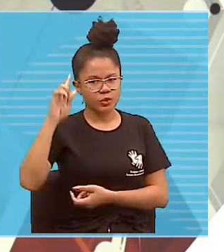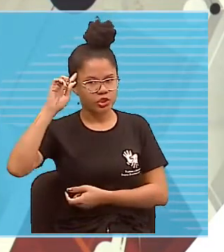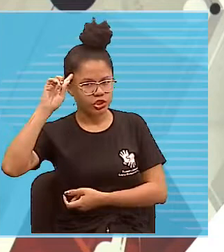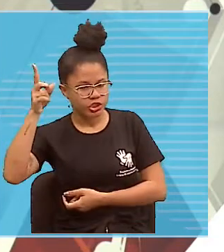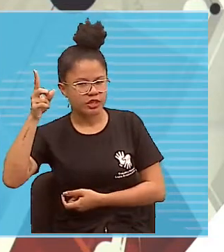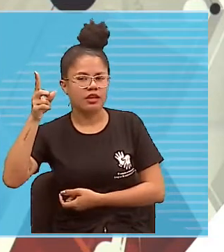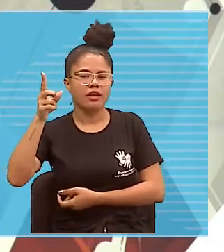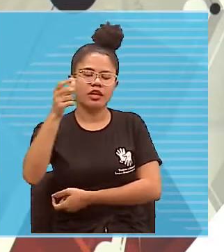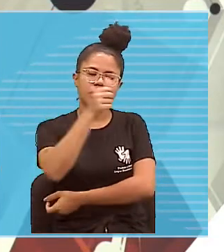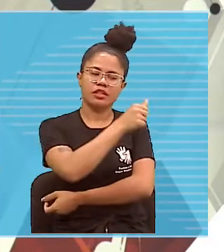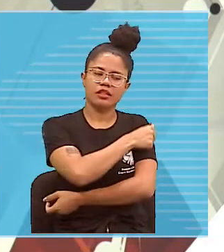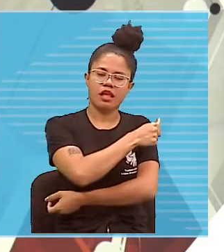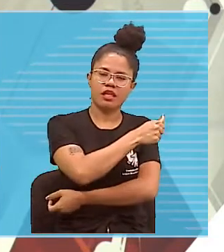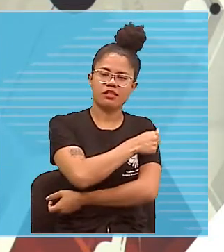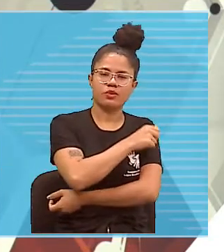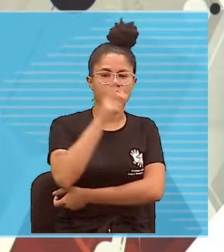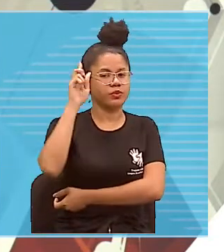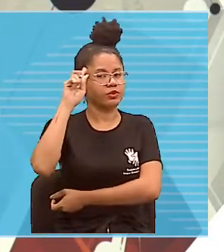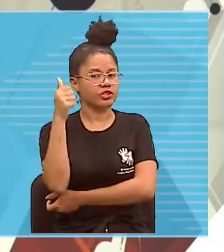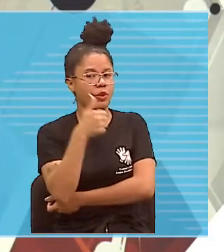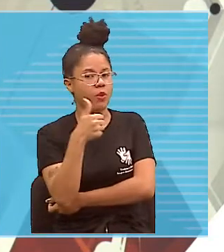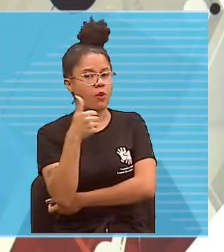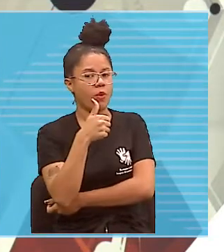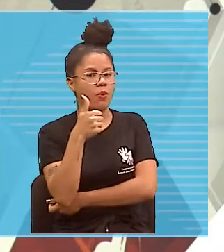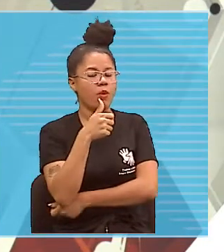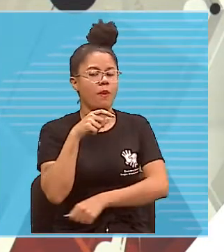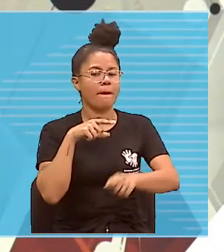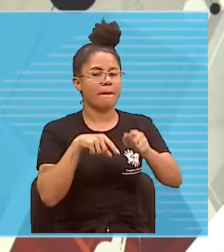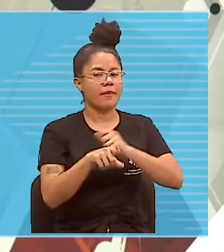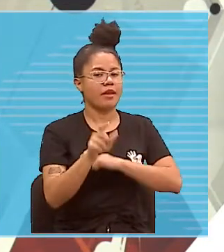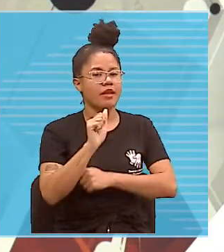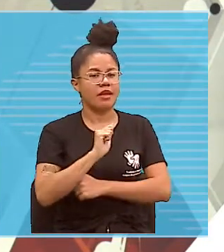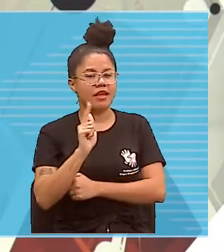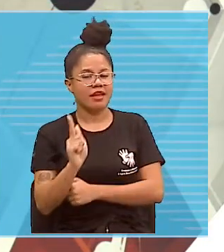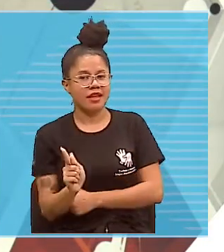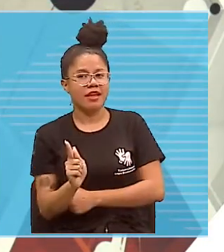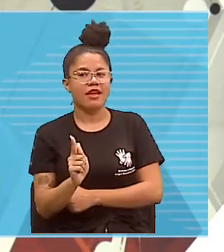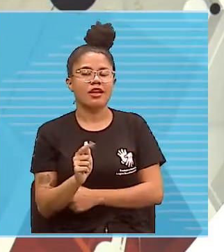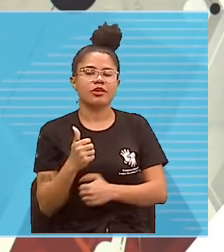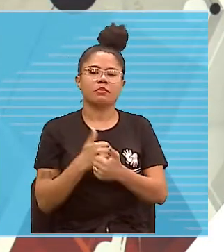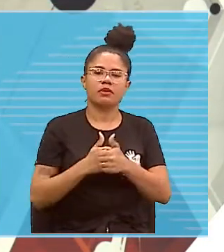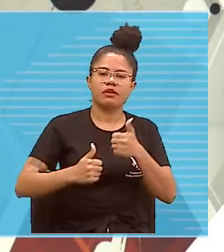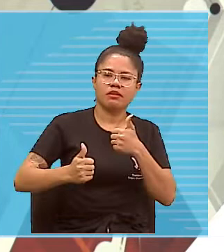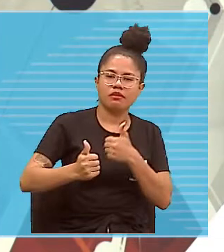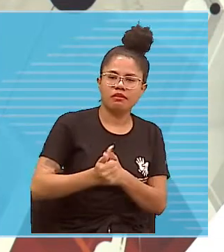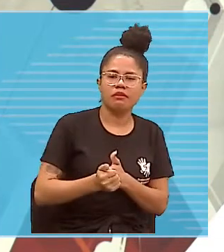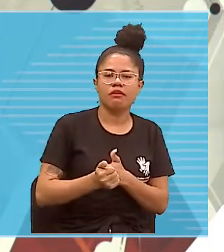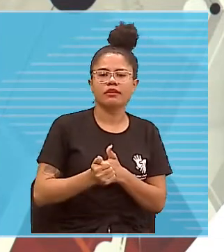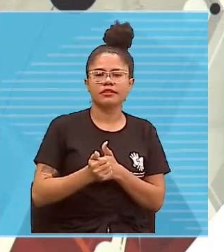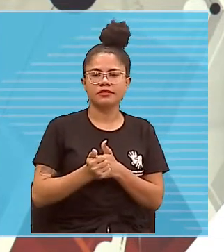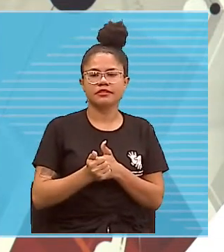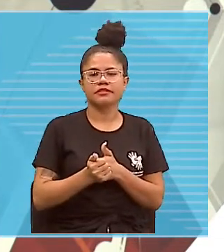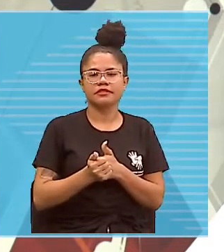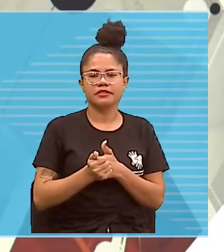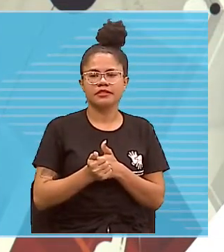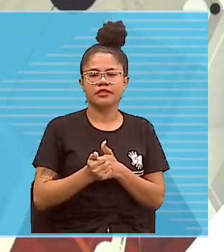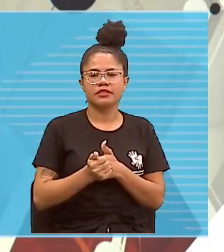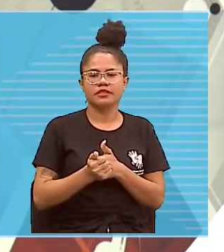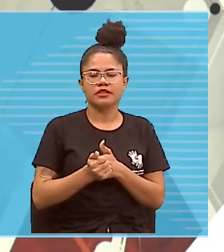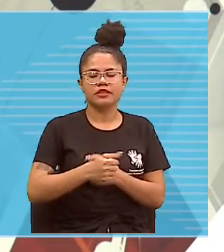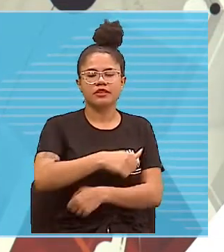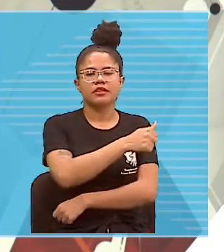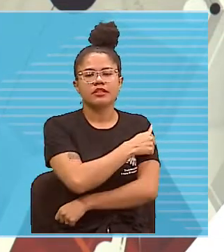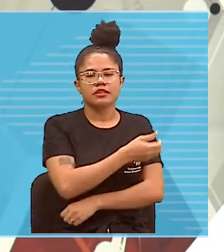dia 11 de agosto, se a gente está falando sobre protagonismo juvenil, né, sobre o protagonismo desse estudante dentro